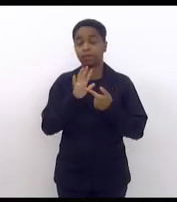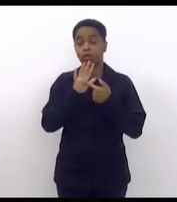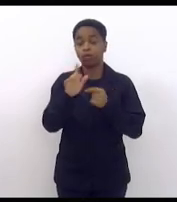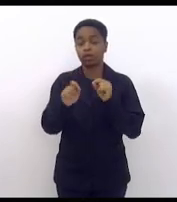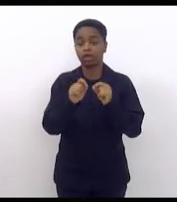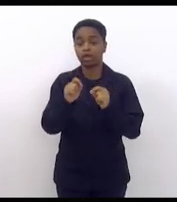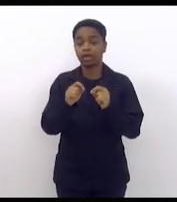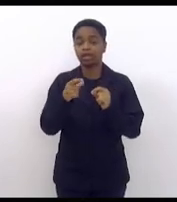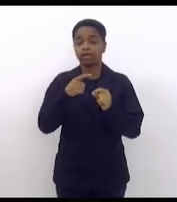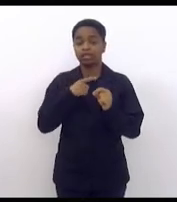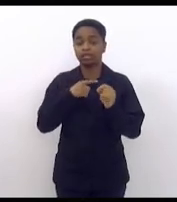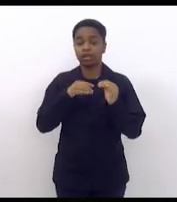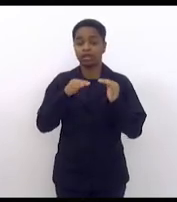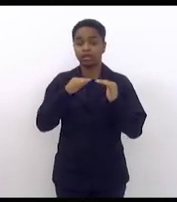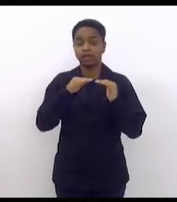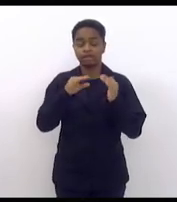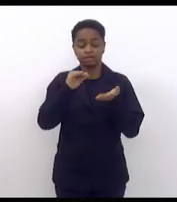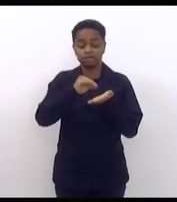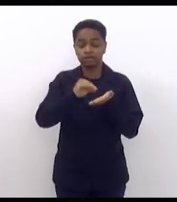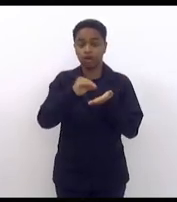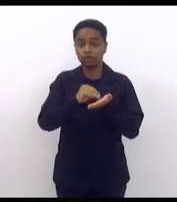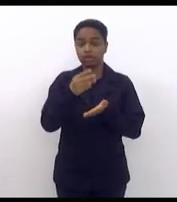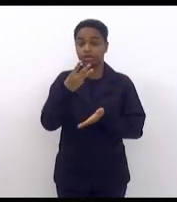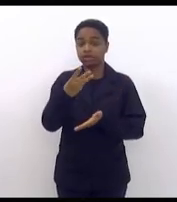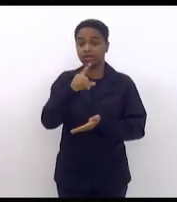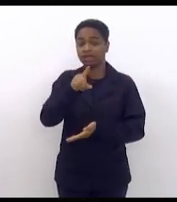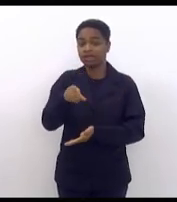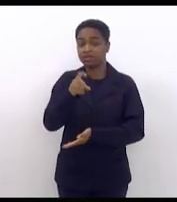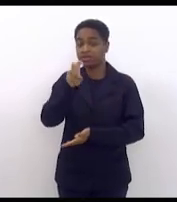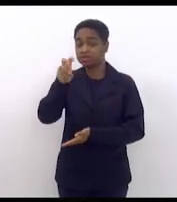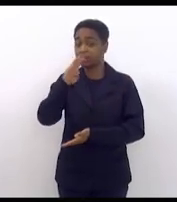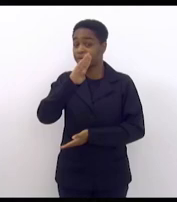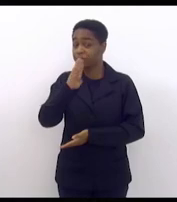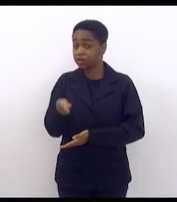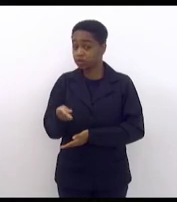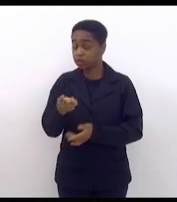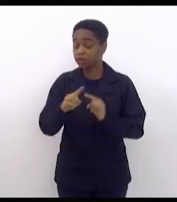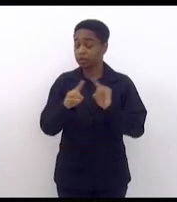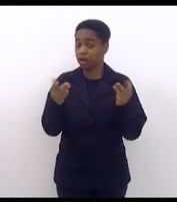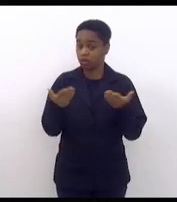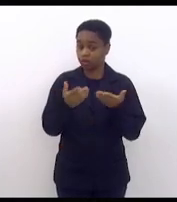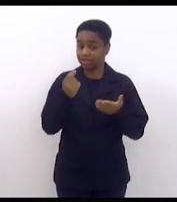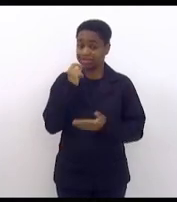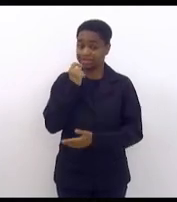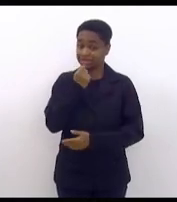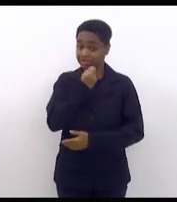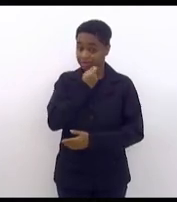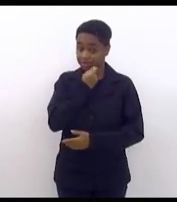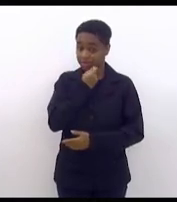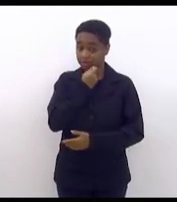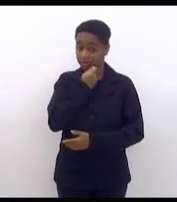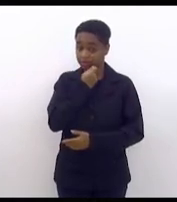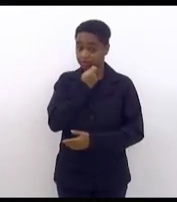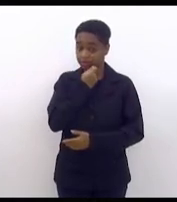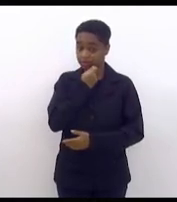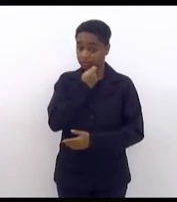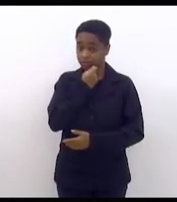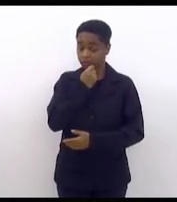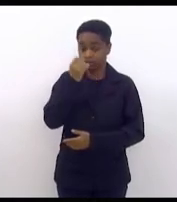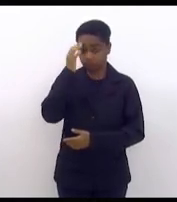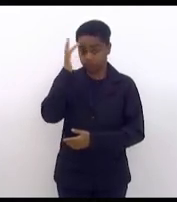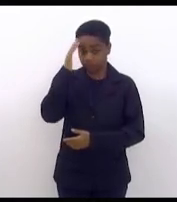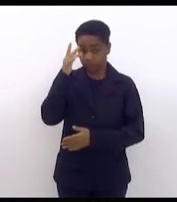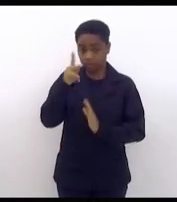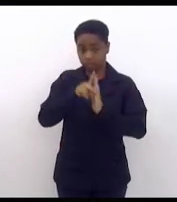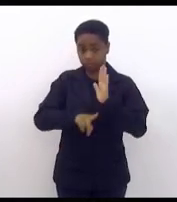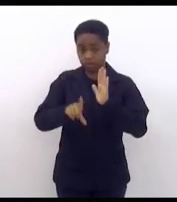de 3,5 bi. E agora, em setembro, a projeção do projeto de